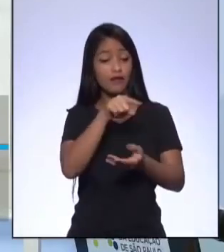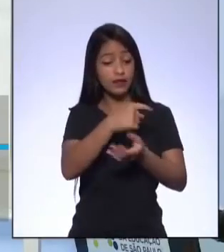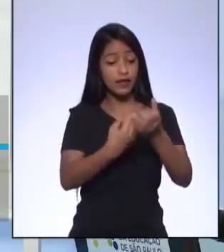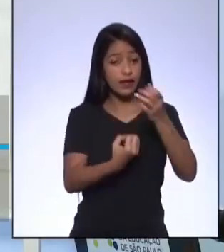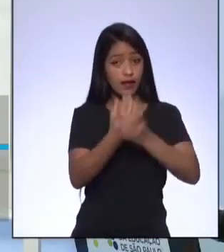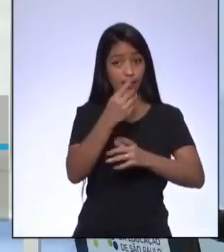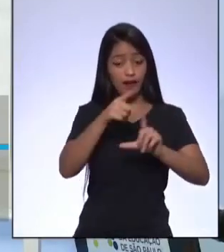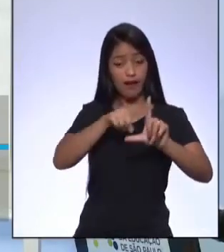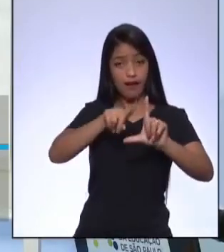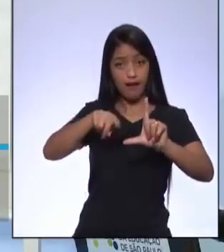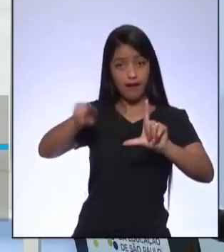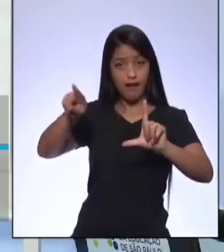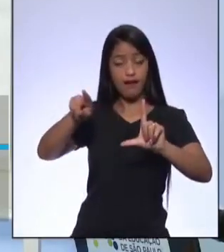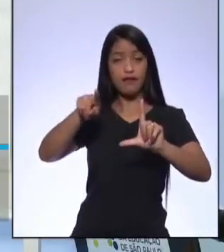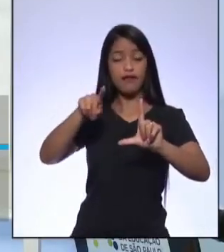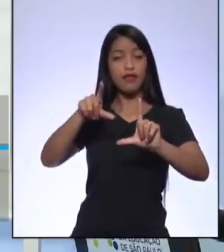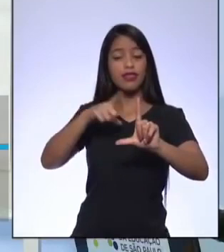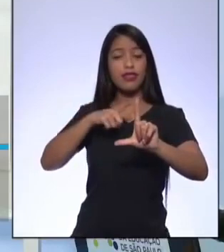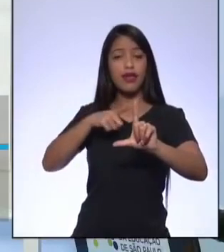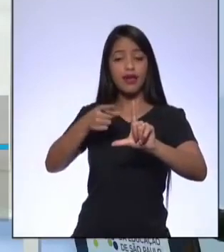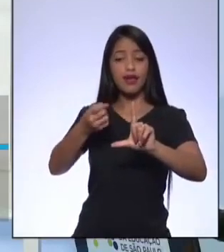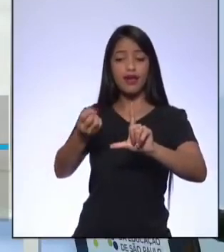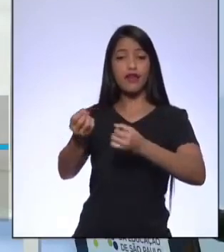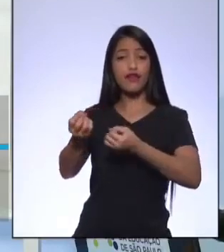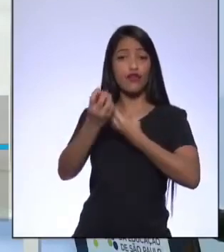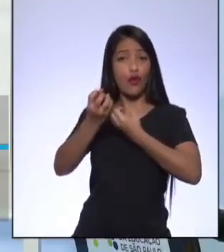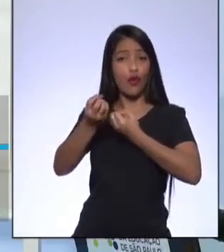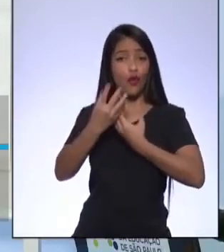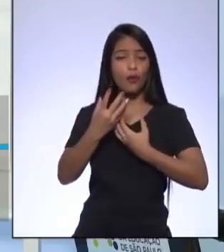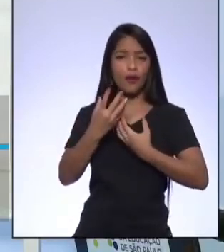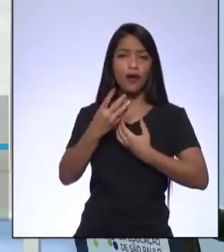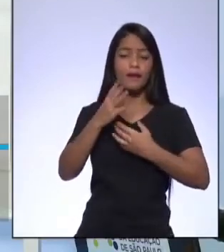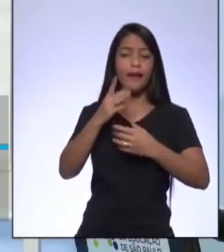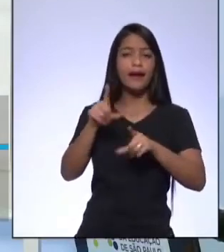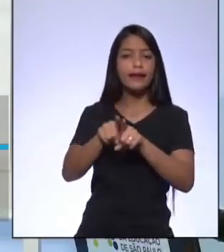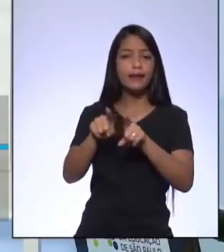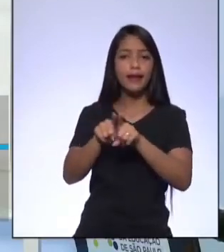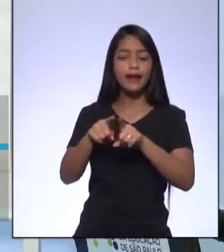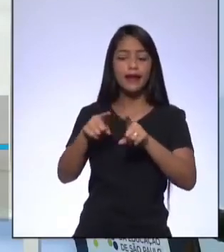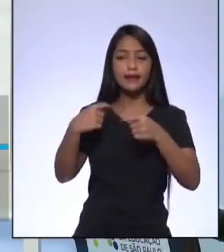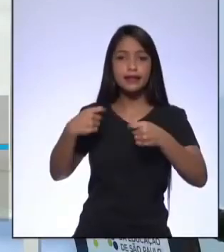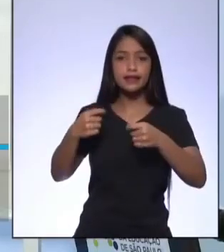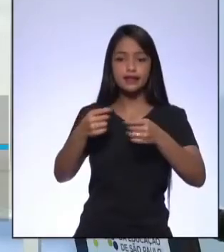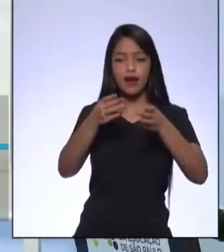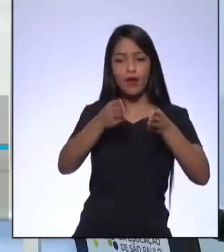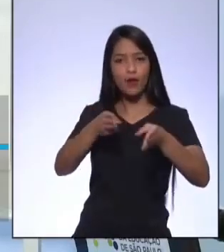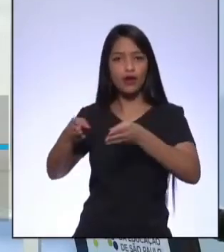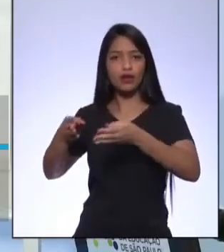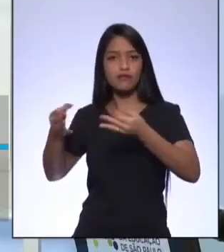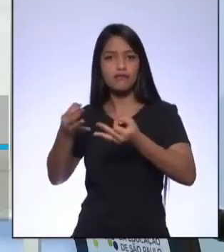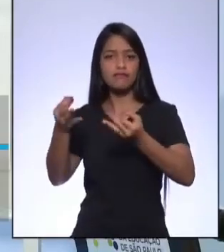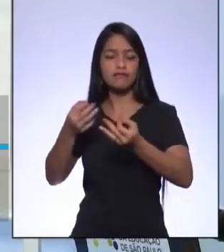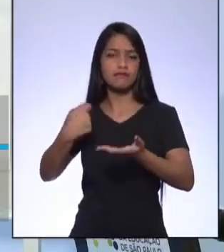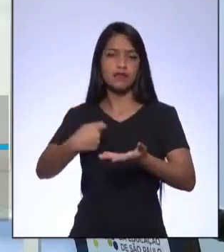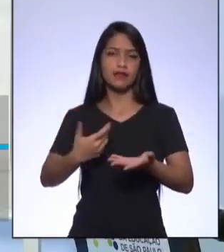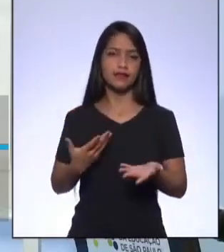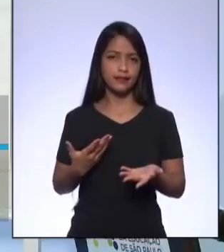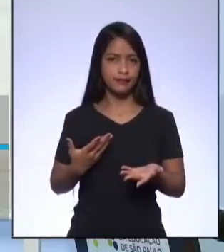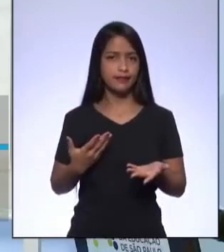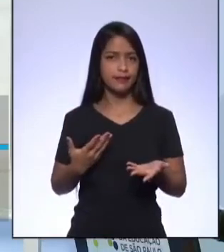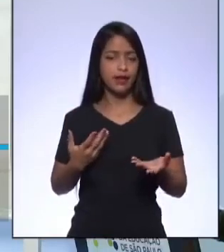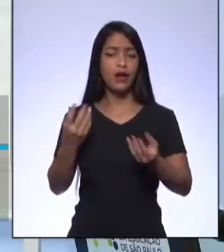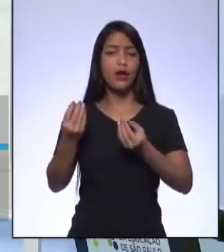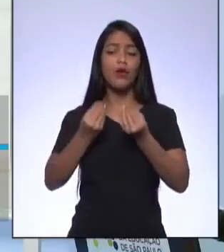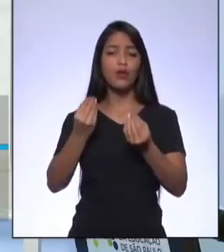olhar, existem informações ali, mas ele tem que primar também por uma estética, né? Ele tem um valor estético, e isso aí é determinado sempre por